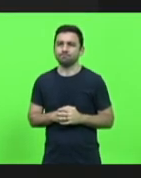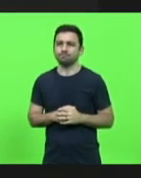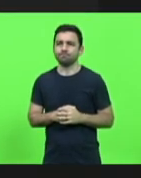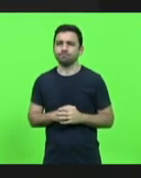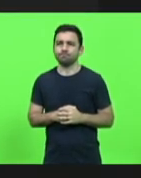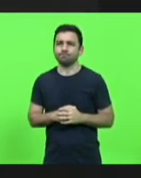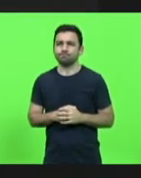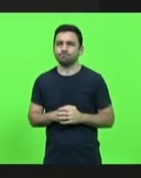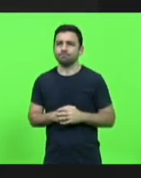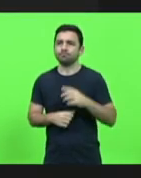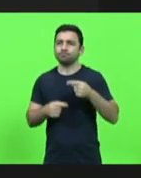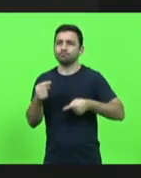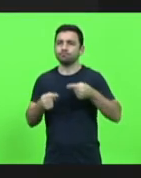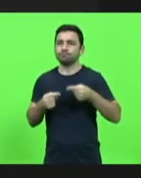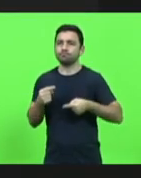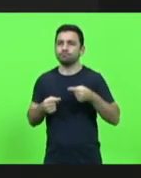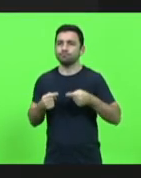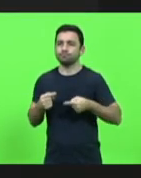Continue em discussão.